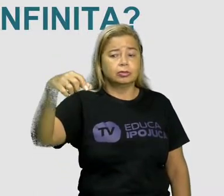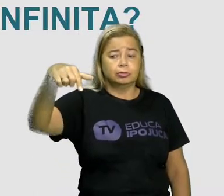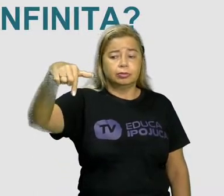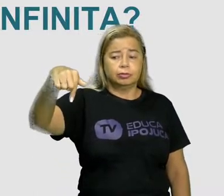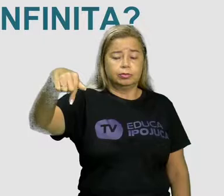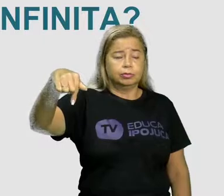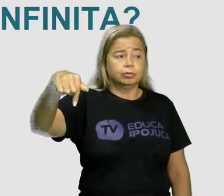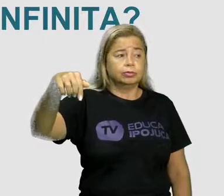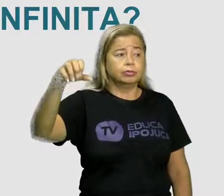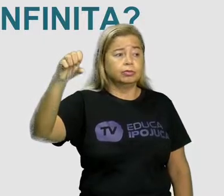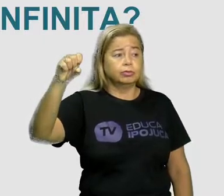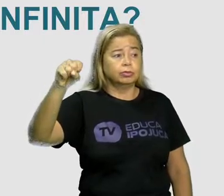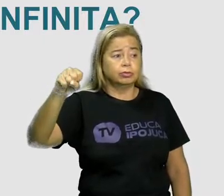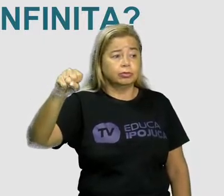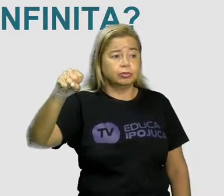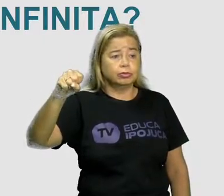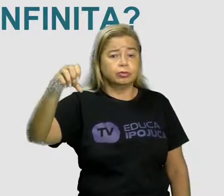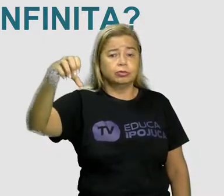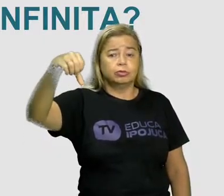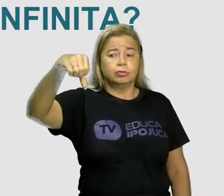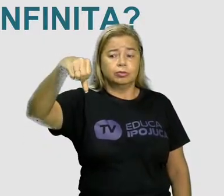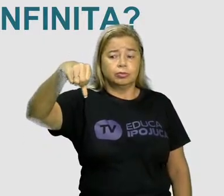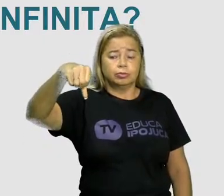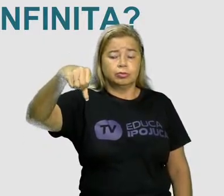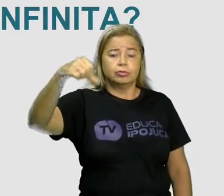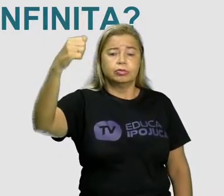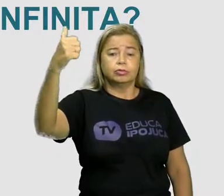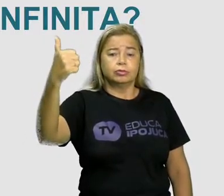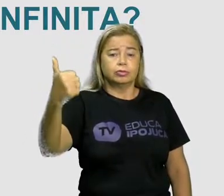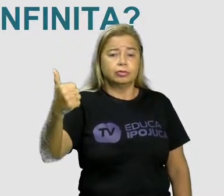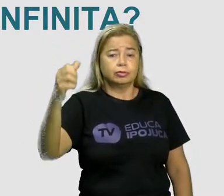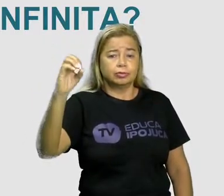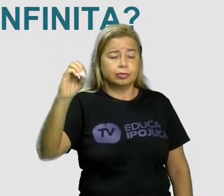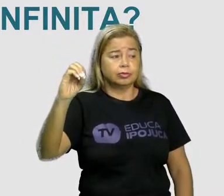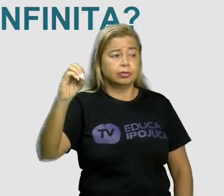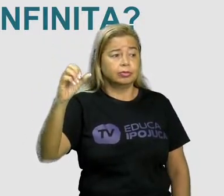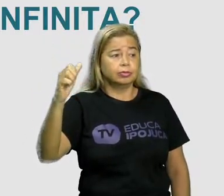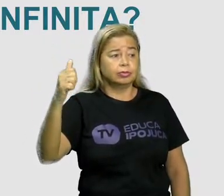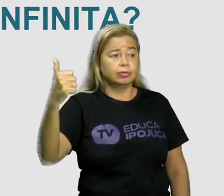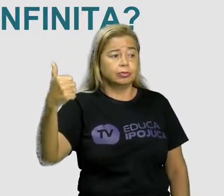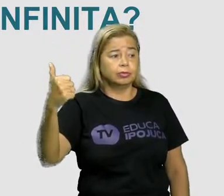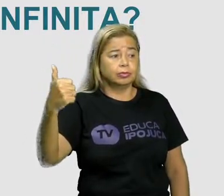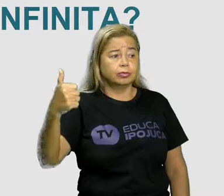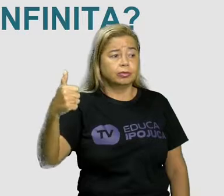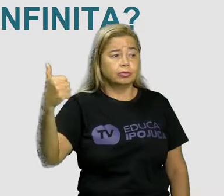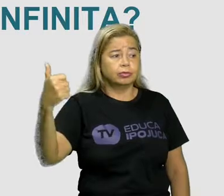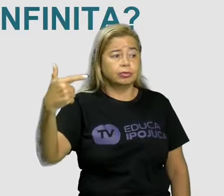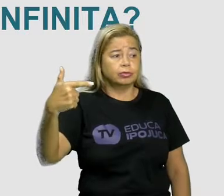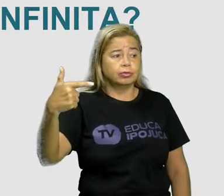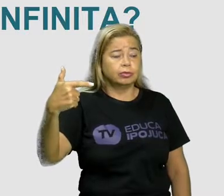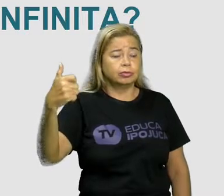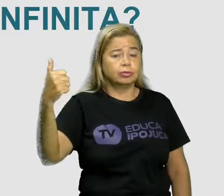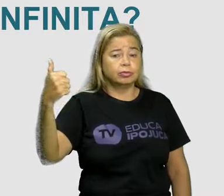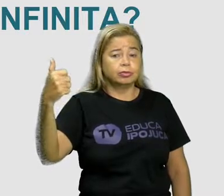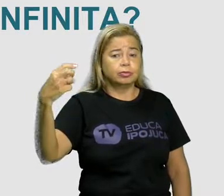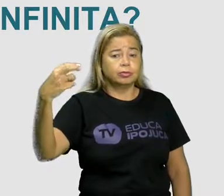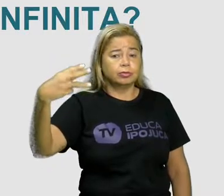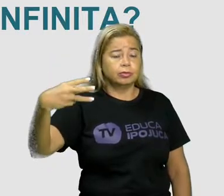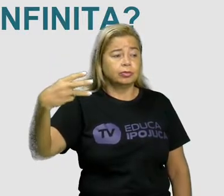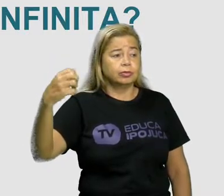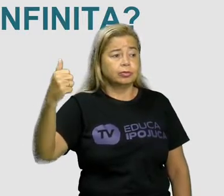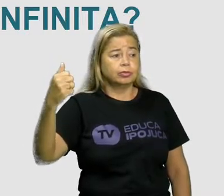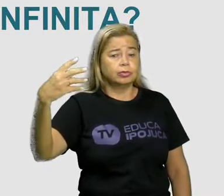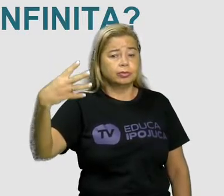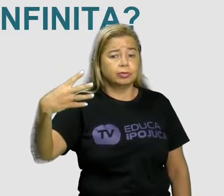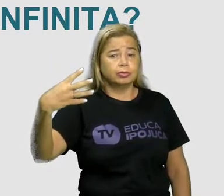6, 7, 8, 9, 10, 11, 12,